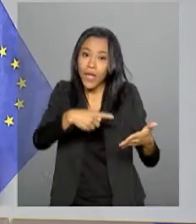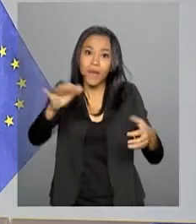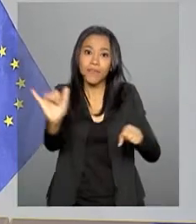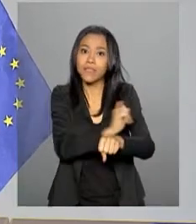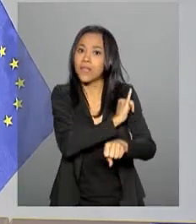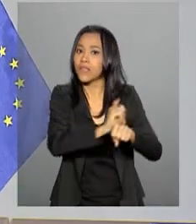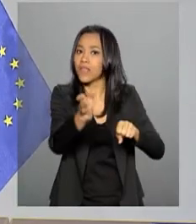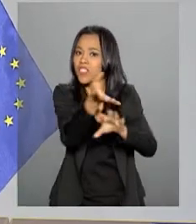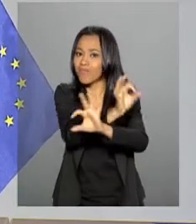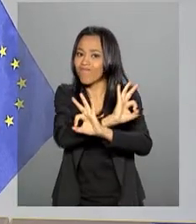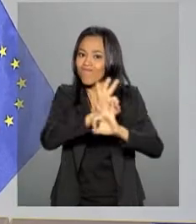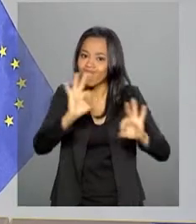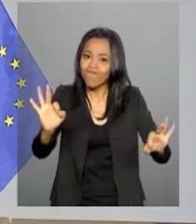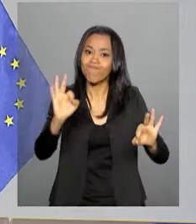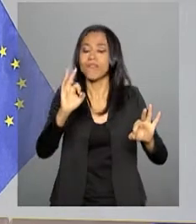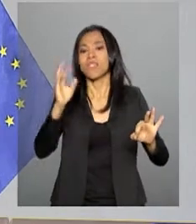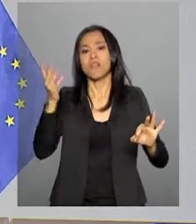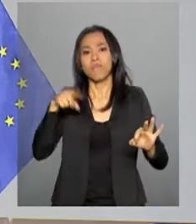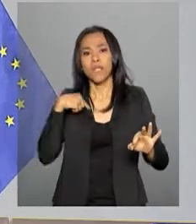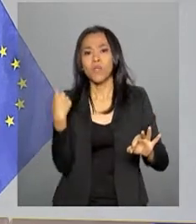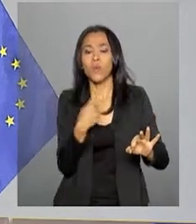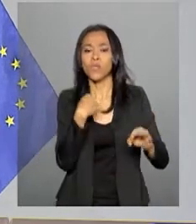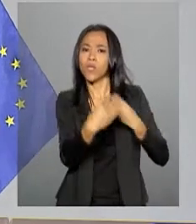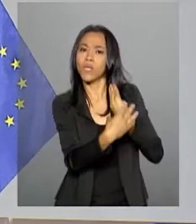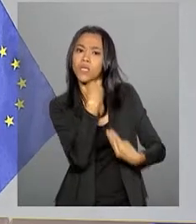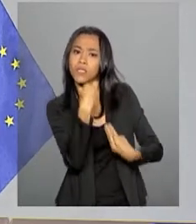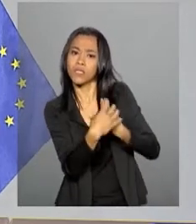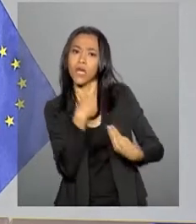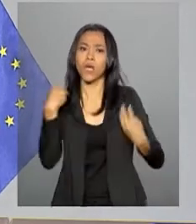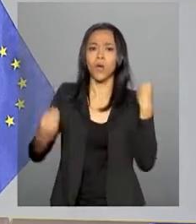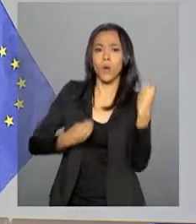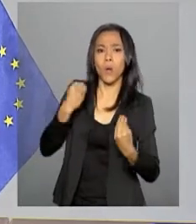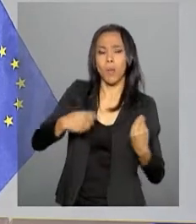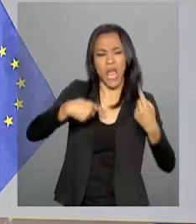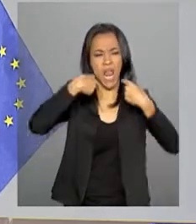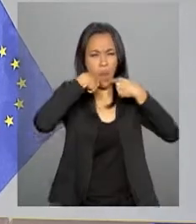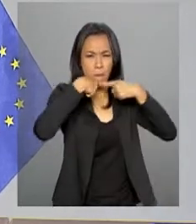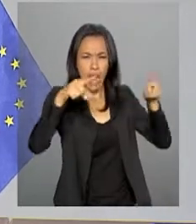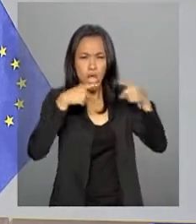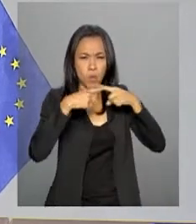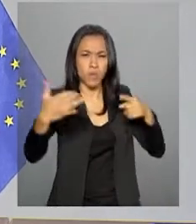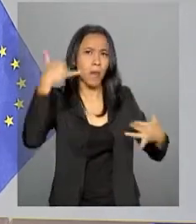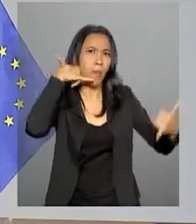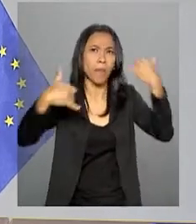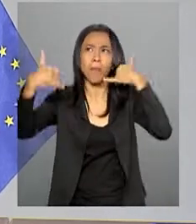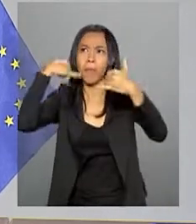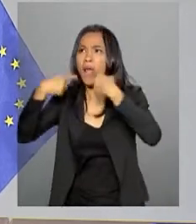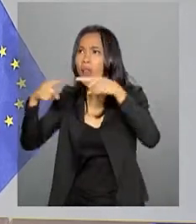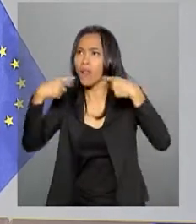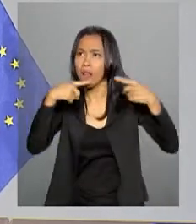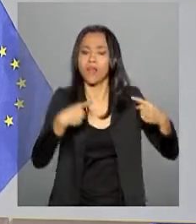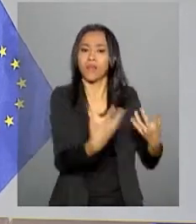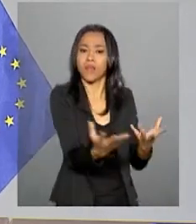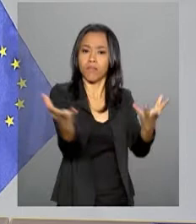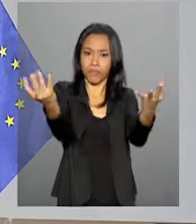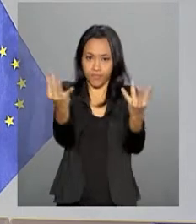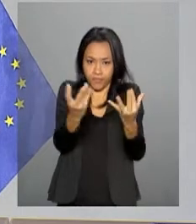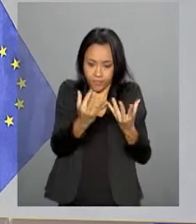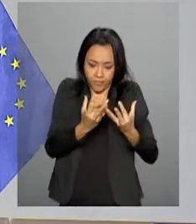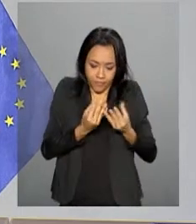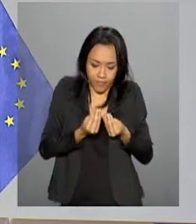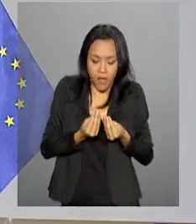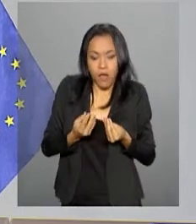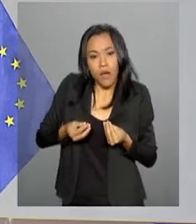estamos conseguindo dar um direcionamento melhor às denúncias, estamos com esse formulário podendo verificar